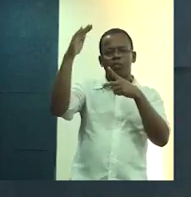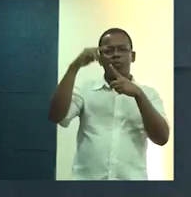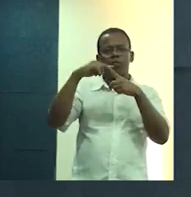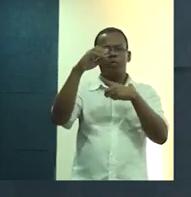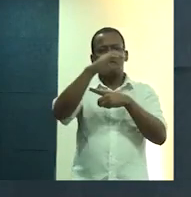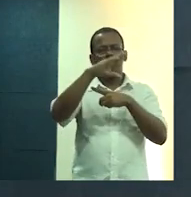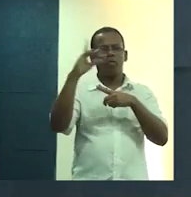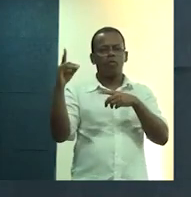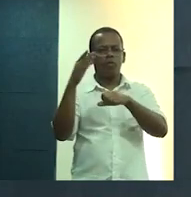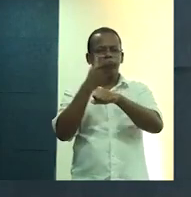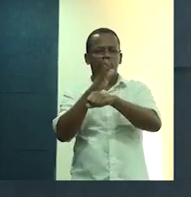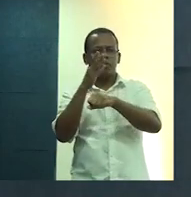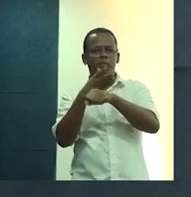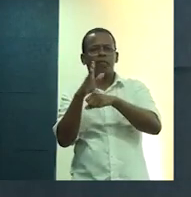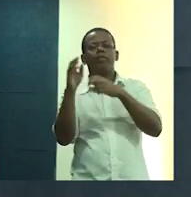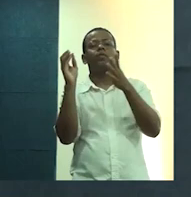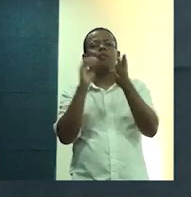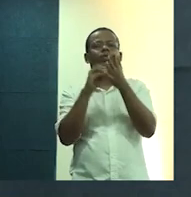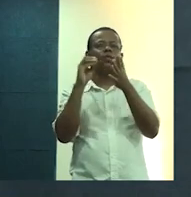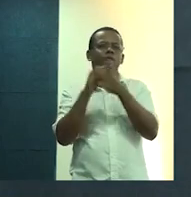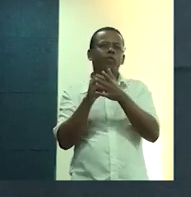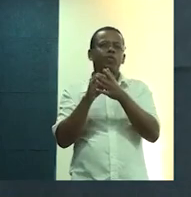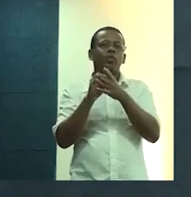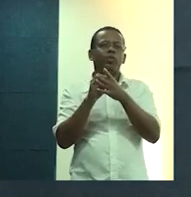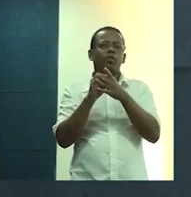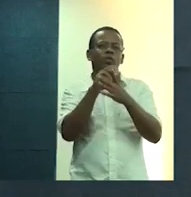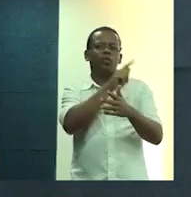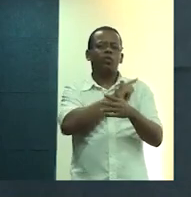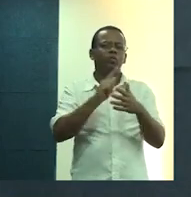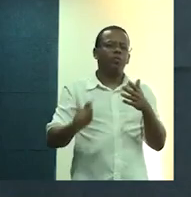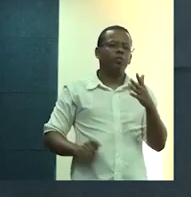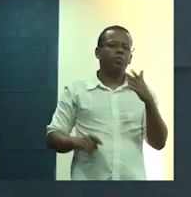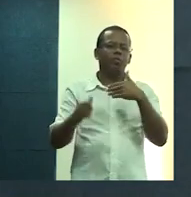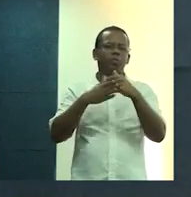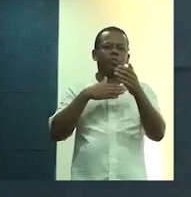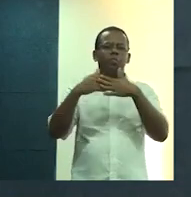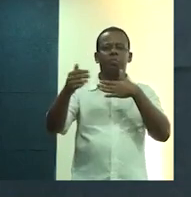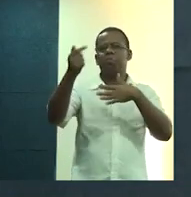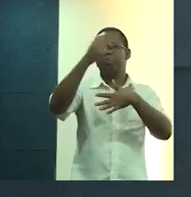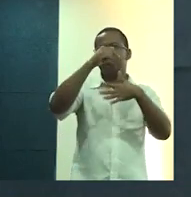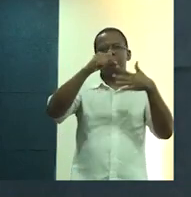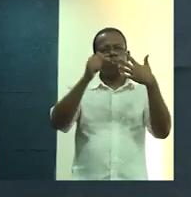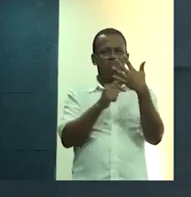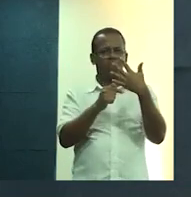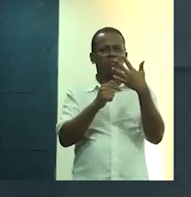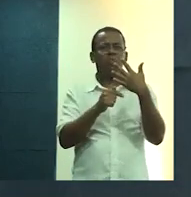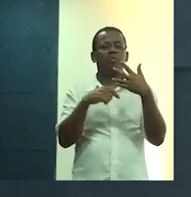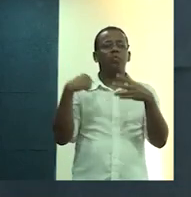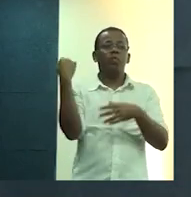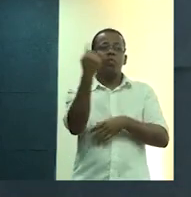Esse é uma coisa que falta muito né no poder público seja ele em qualquer escala em qualquer esfera que seja então a gente